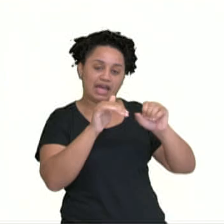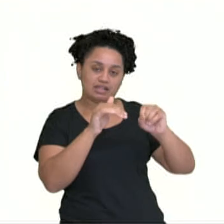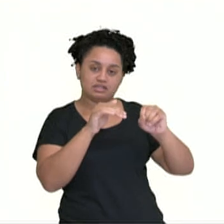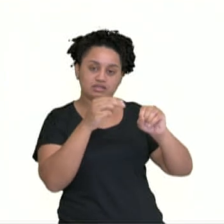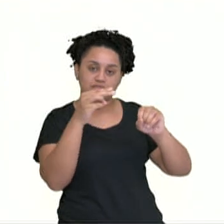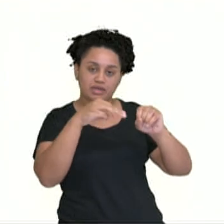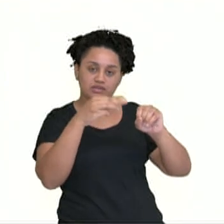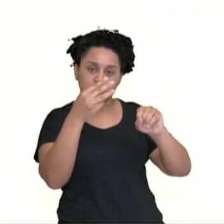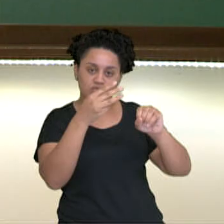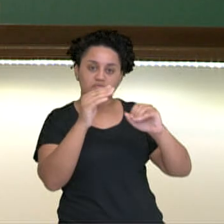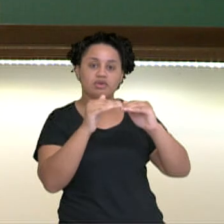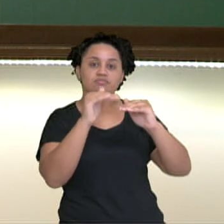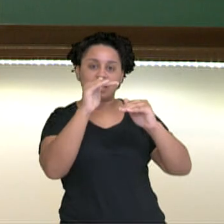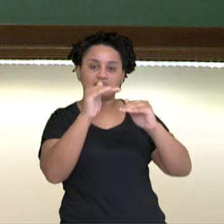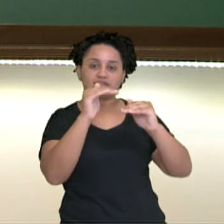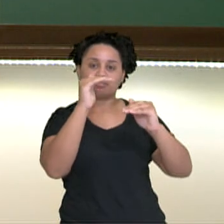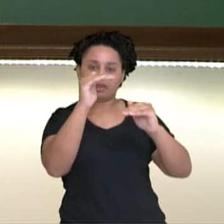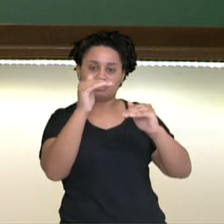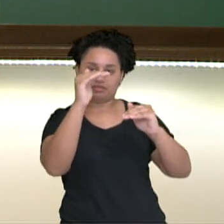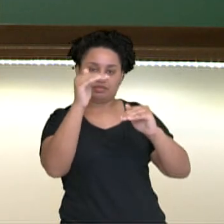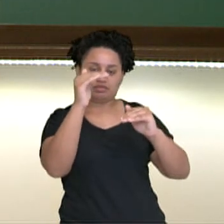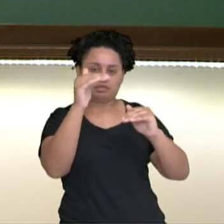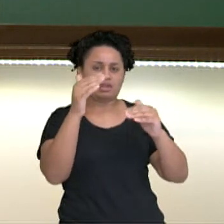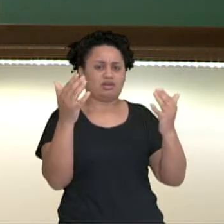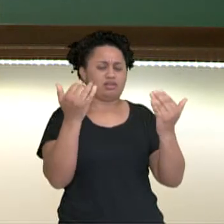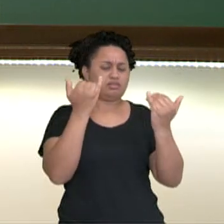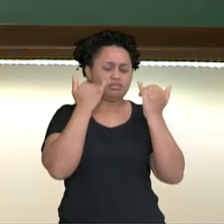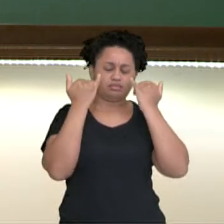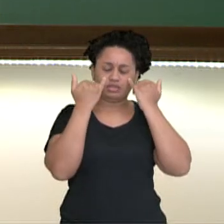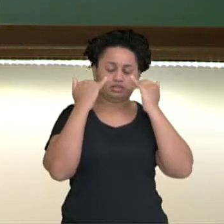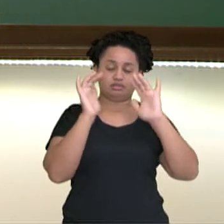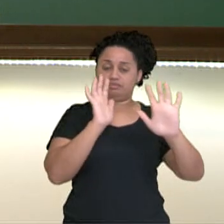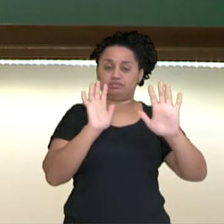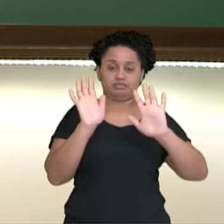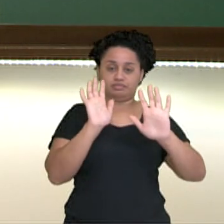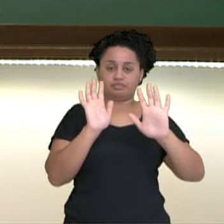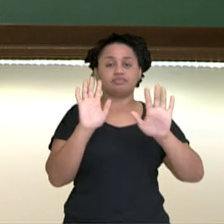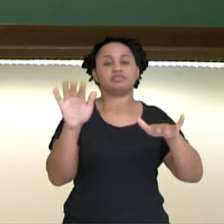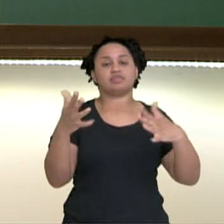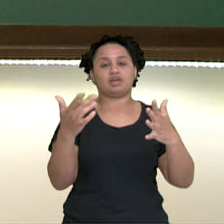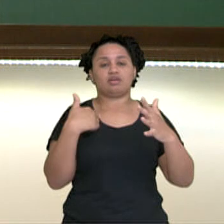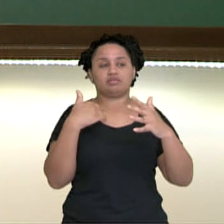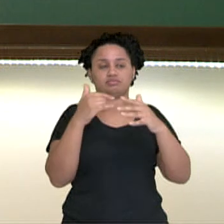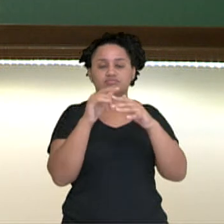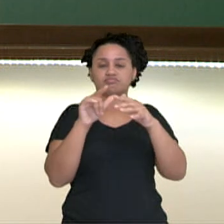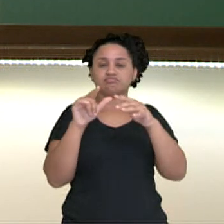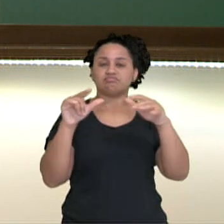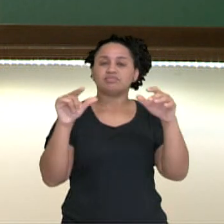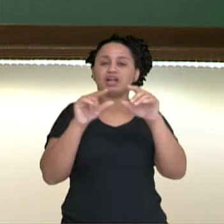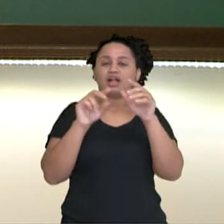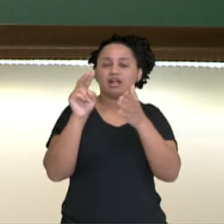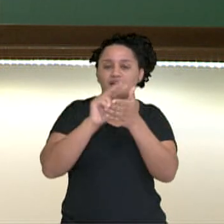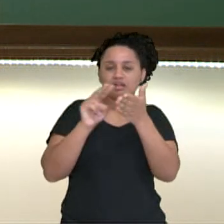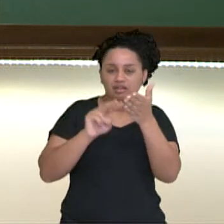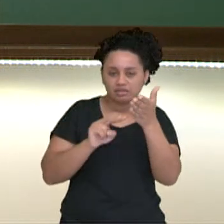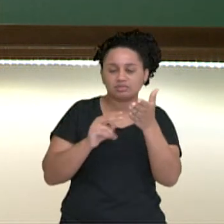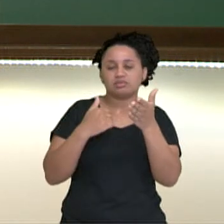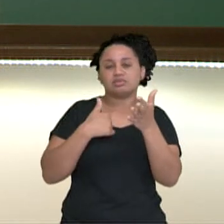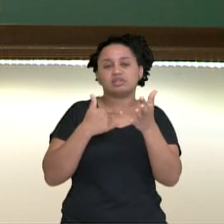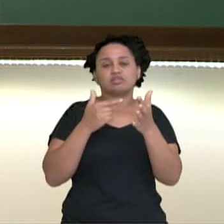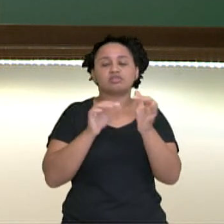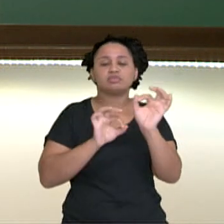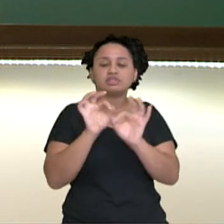metros cúbicos. Agora ficou muita informação aqui, Então, pega essa linha, essa leitura que eu fiz,